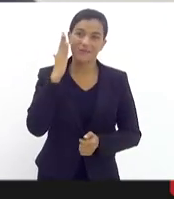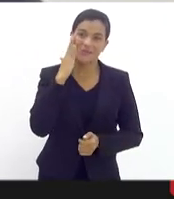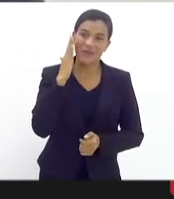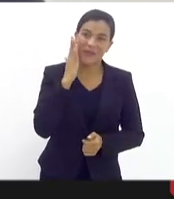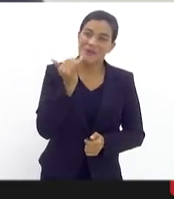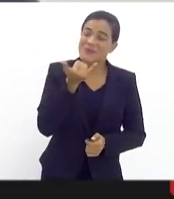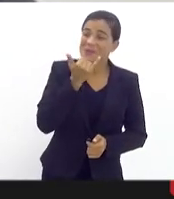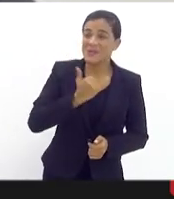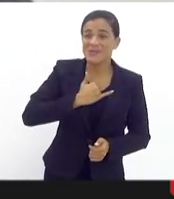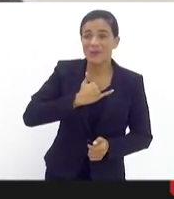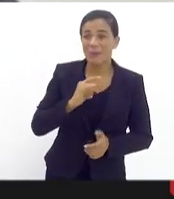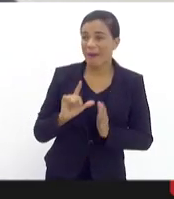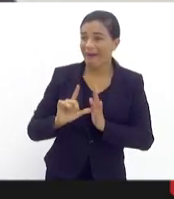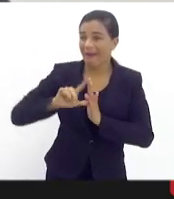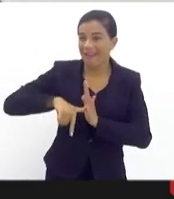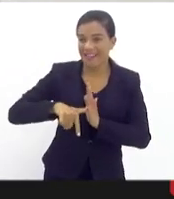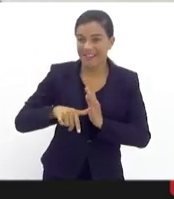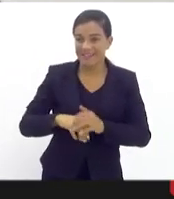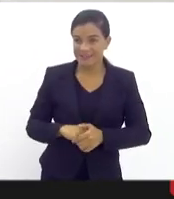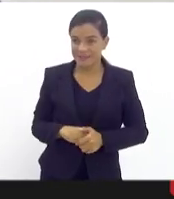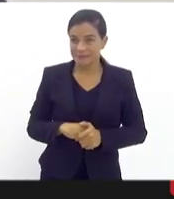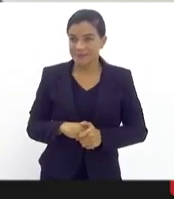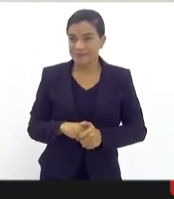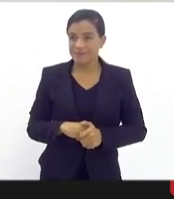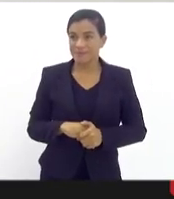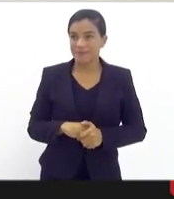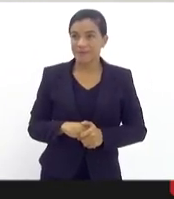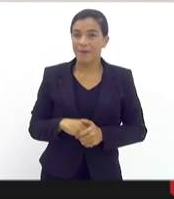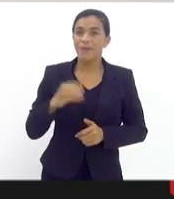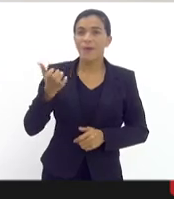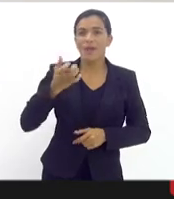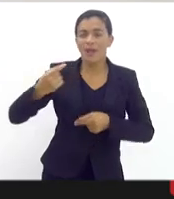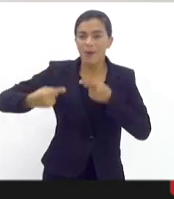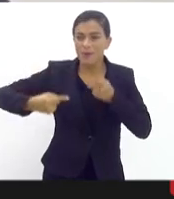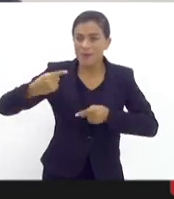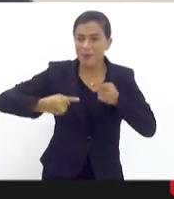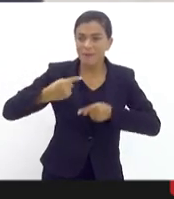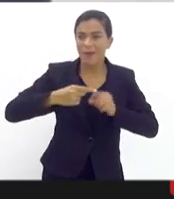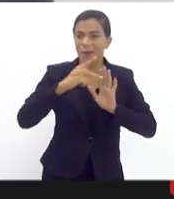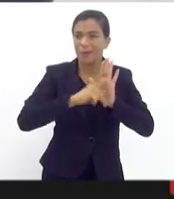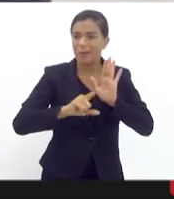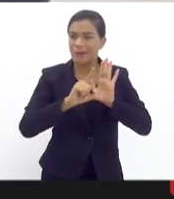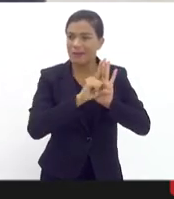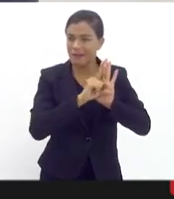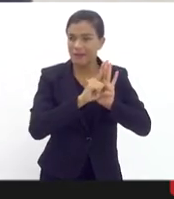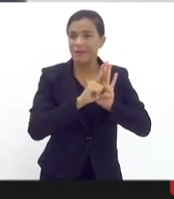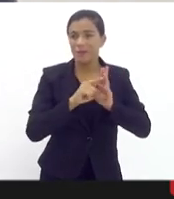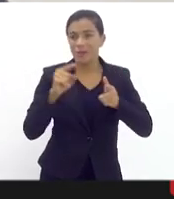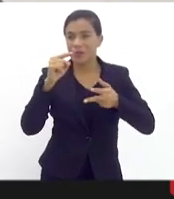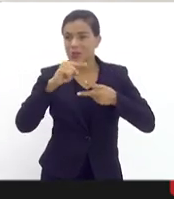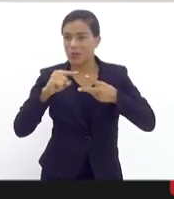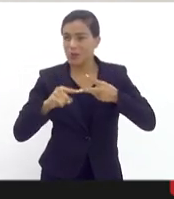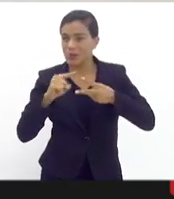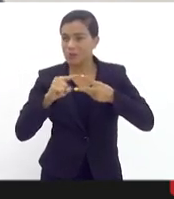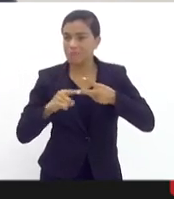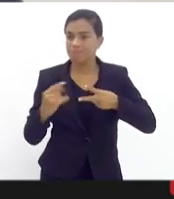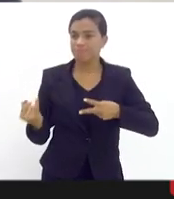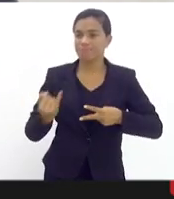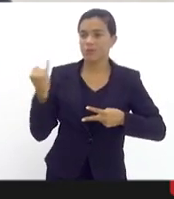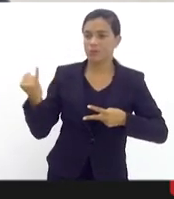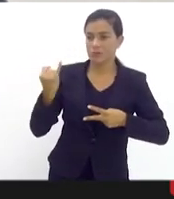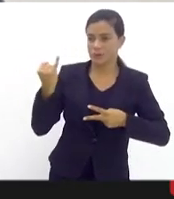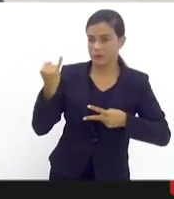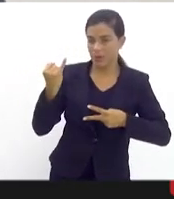desculpem, a gente atrasou um pouquinho. O que eu queria trazer no debate do projeto de lei, acho que são duas coisas muito